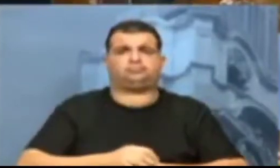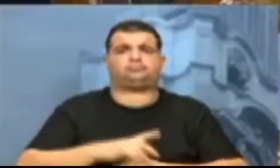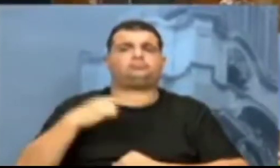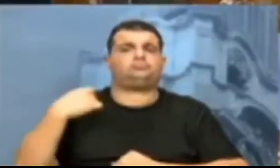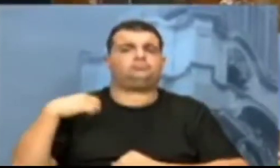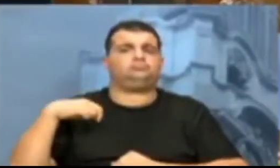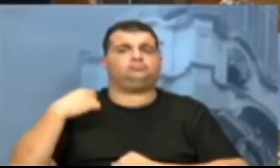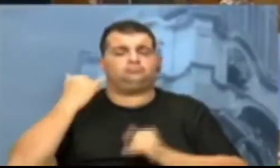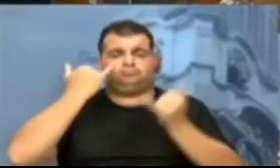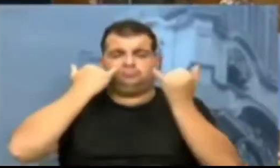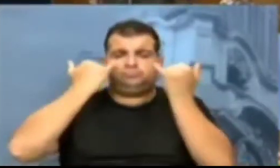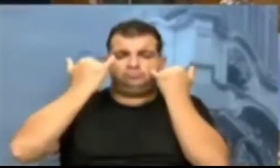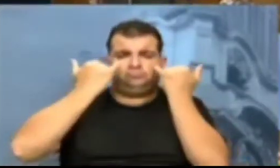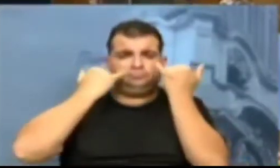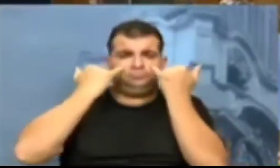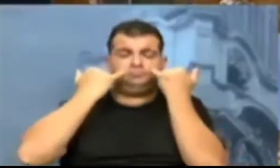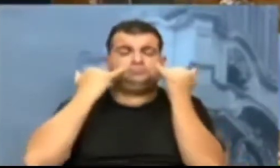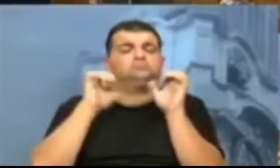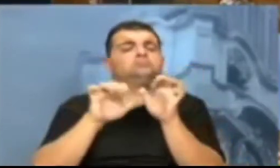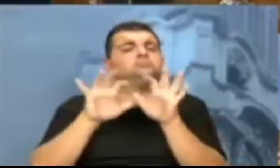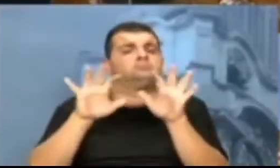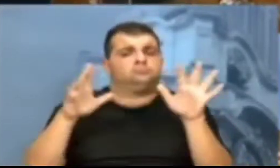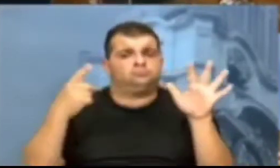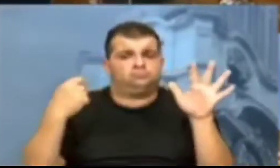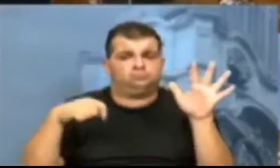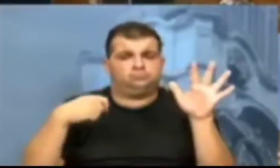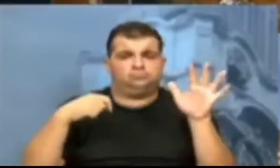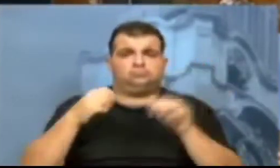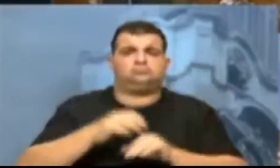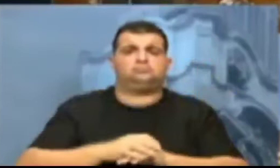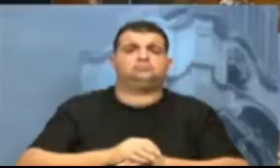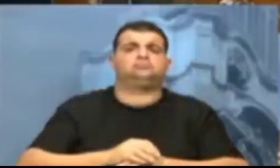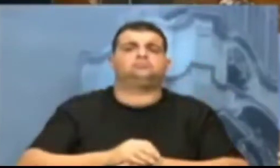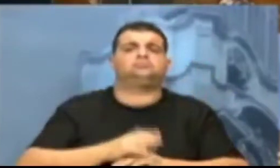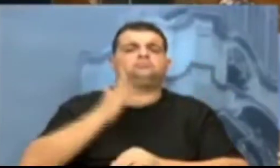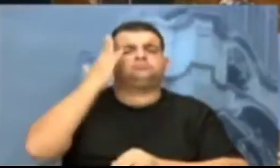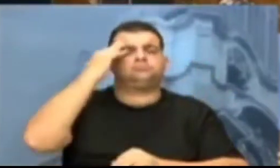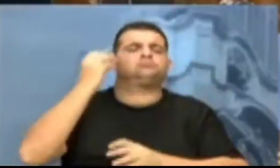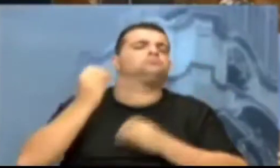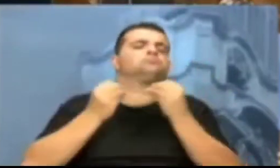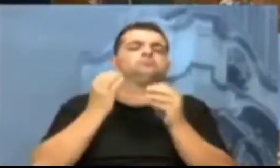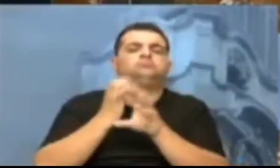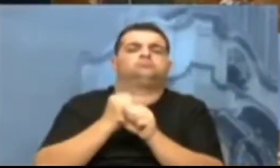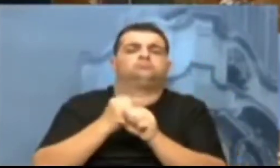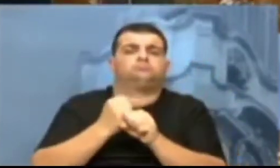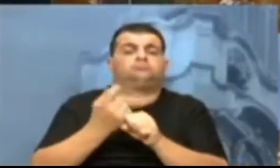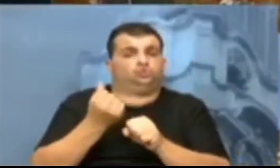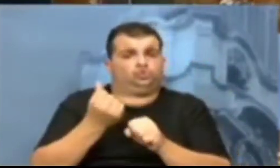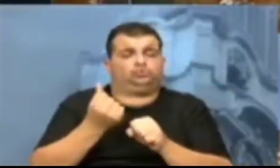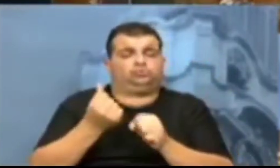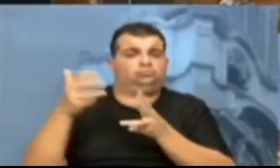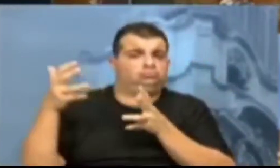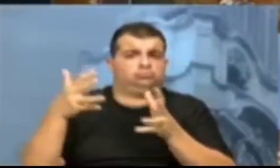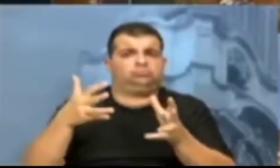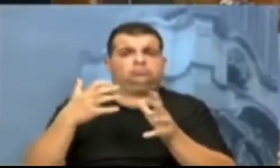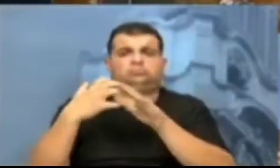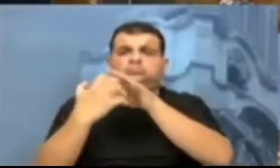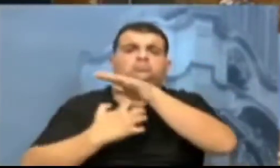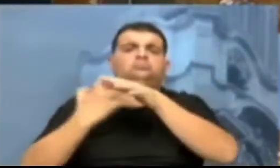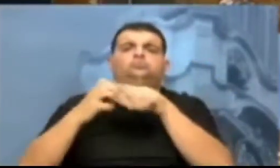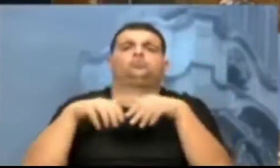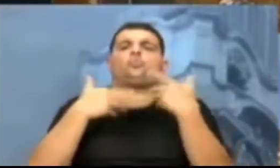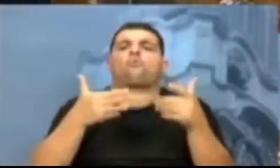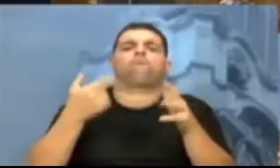ter as informações de forma clara, temos que saber qual será o impacto financeiro, para quais empresas